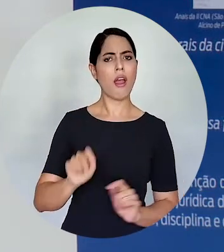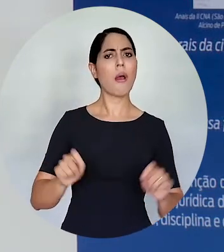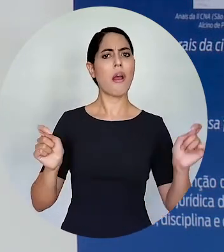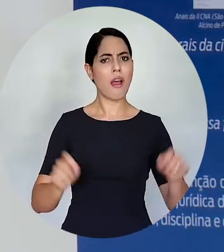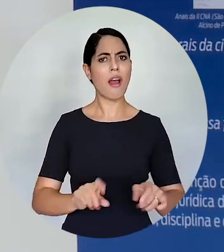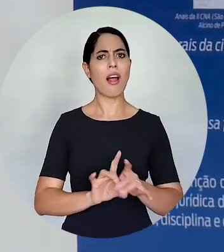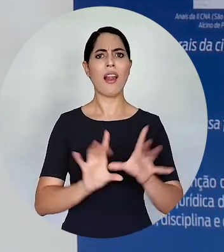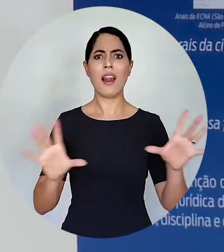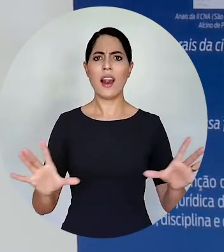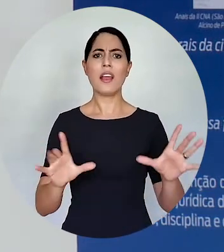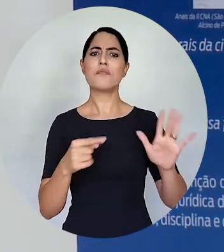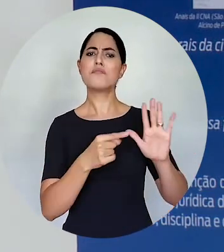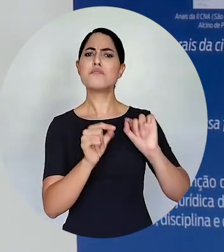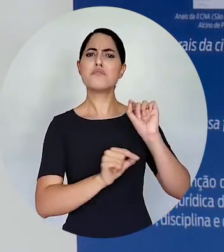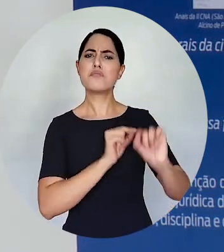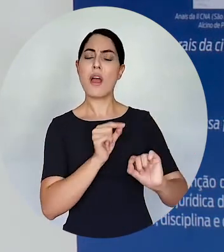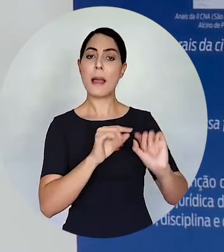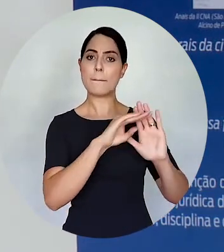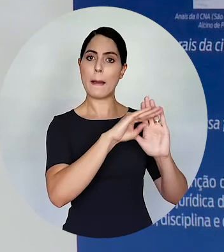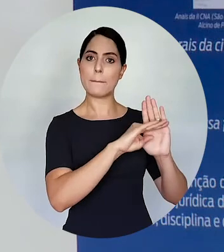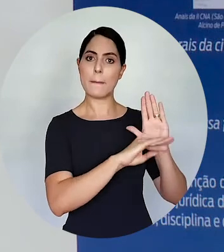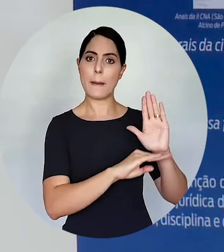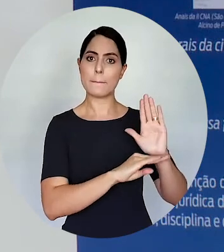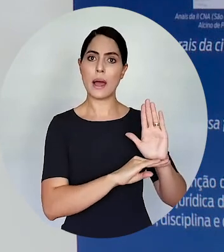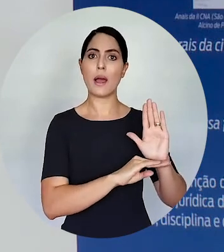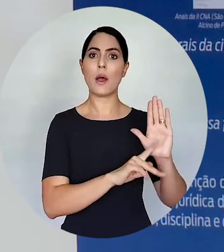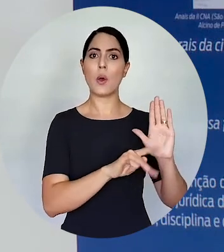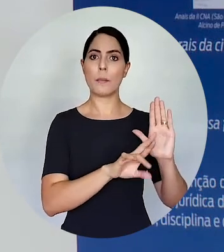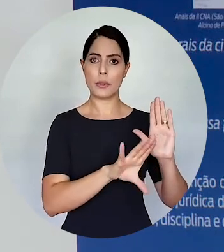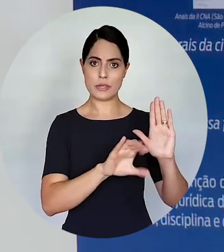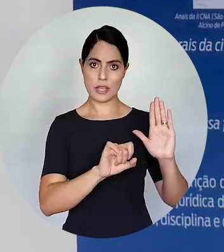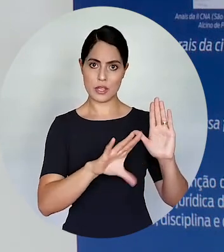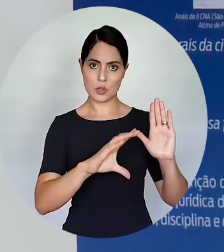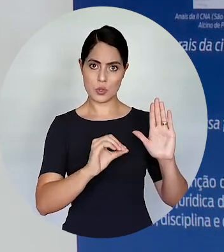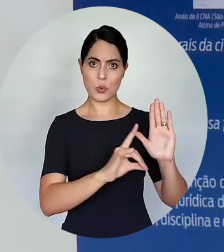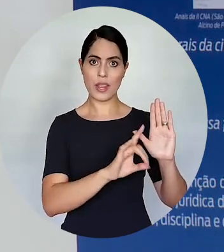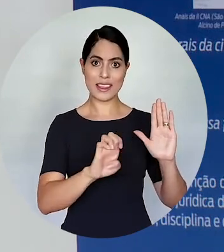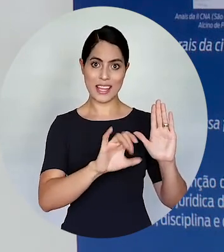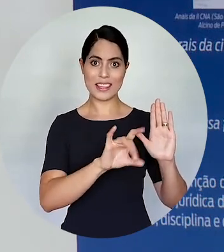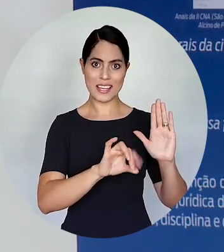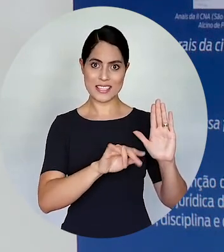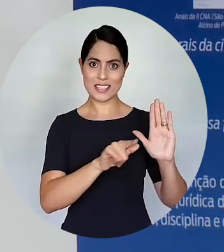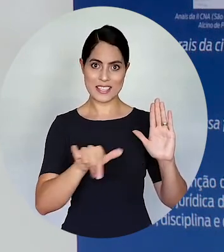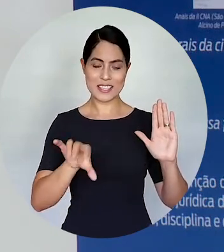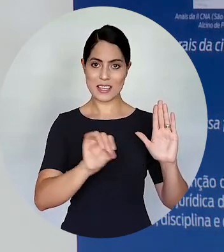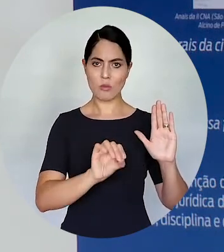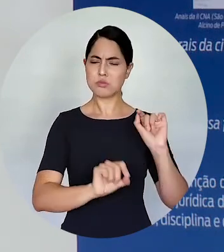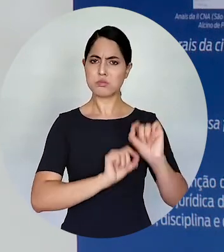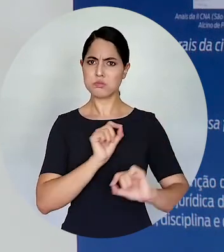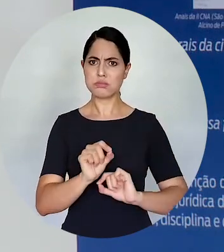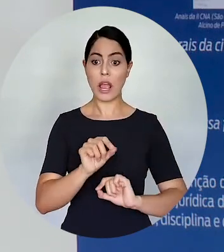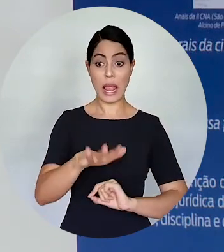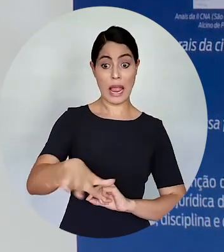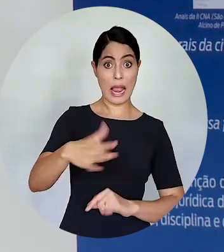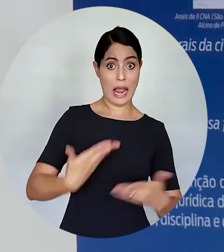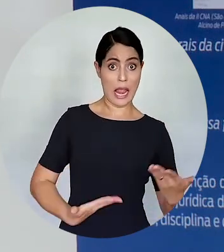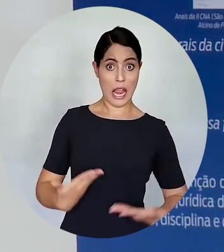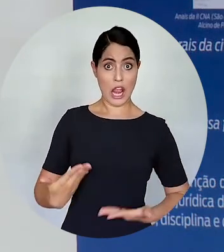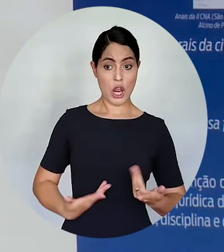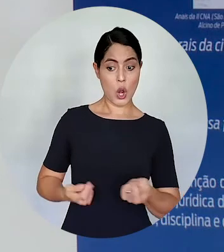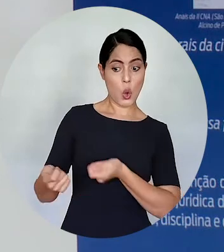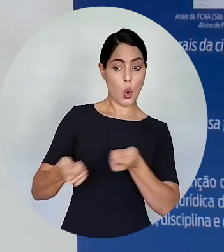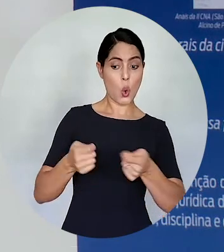Santos e trata do medo no processo de tomada de decisão, sobre o risco e a fuga da responsabilização dos